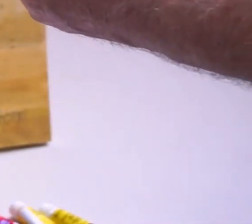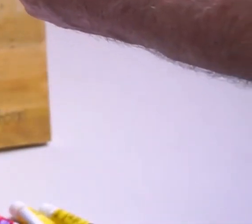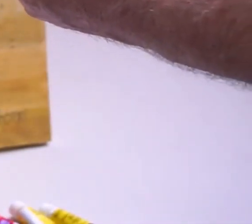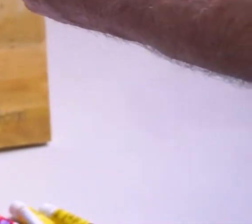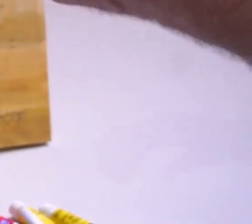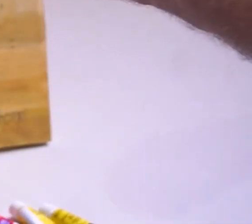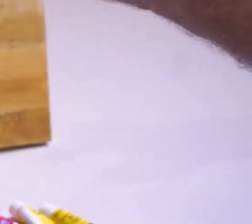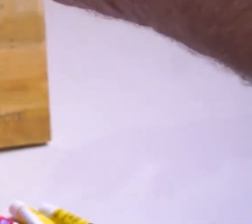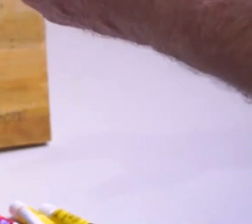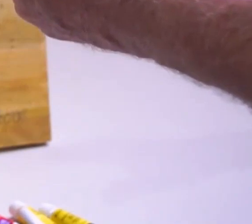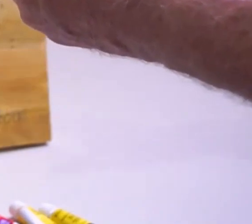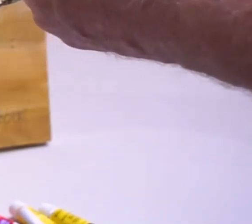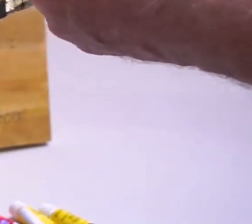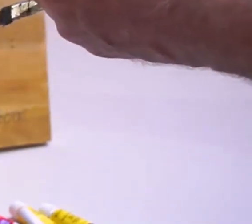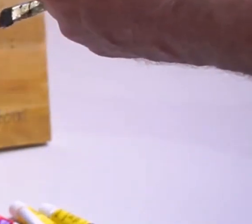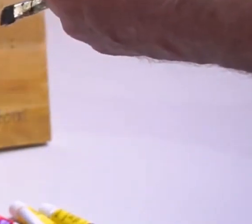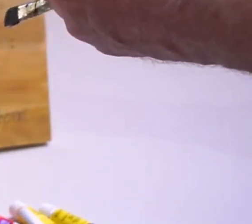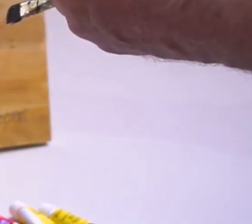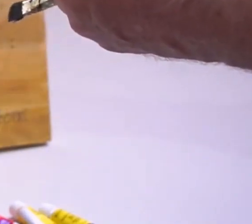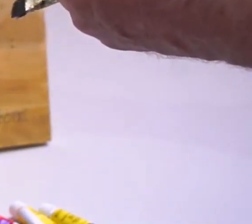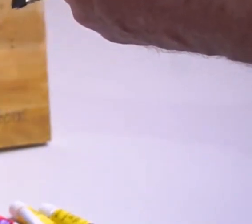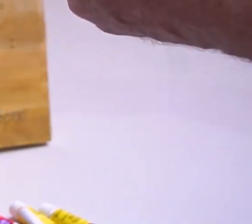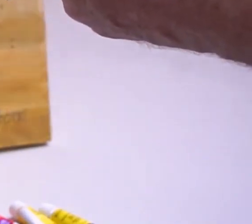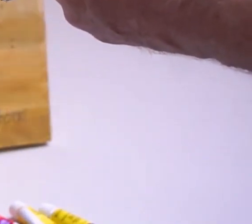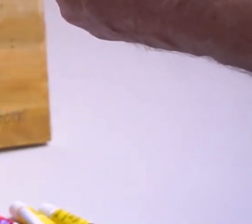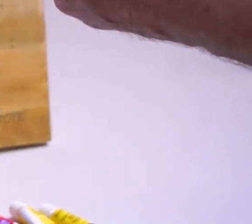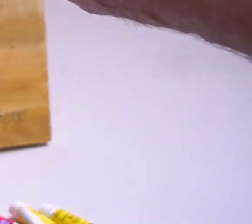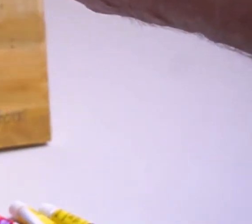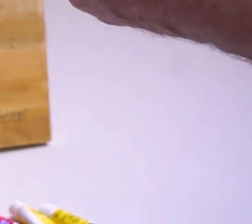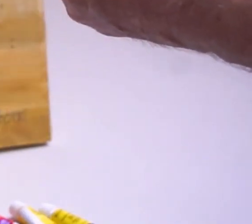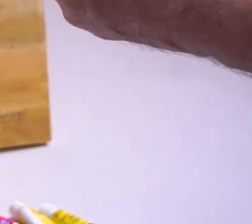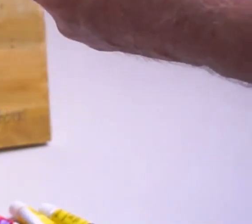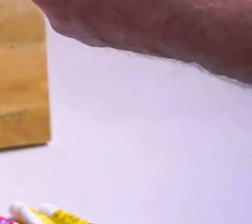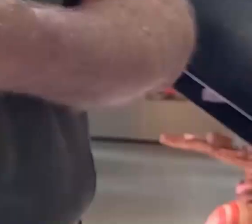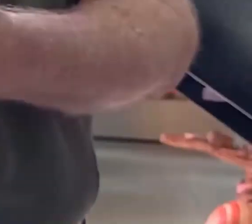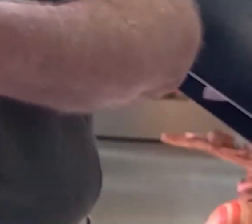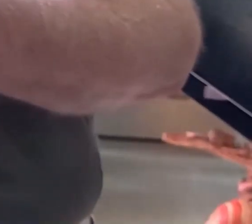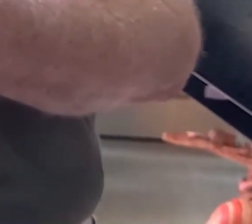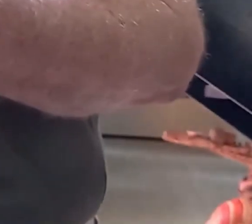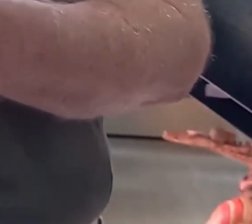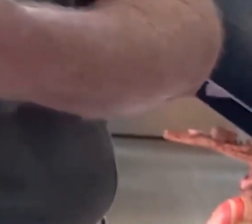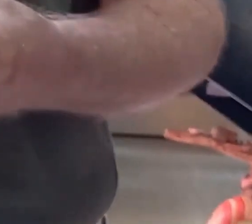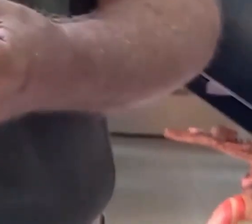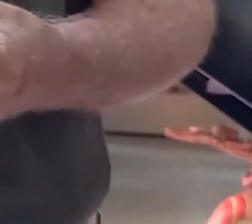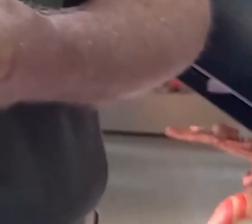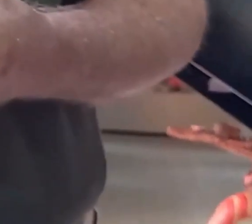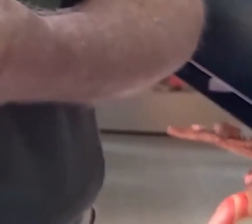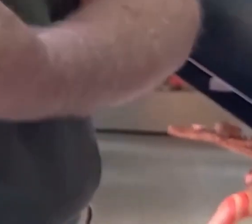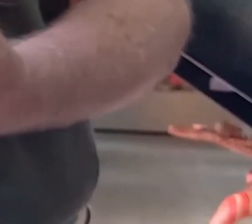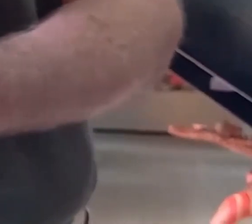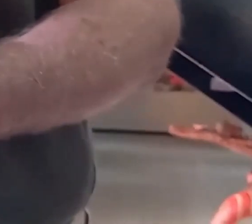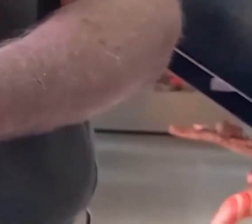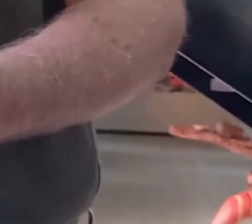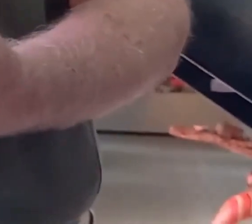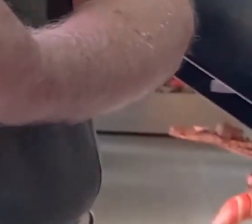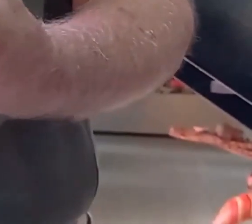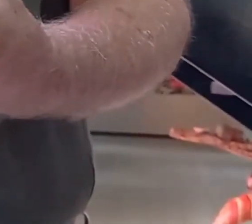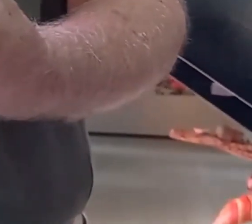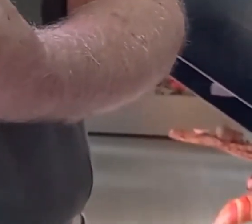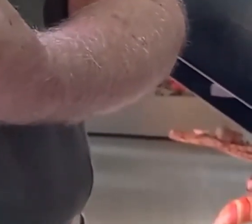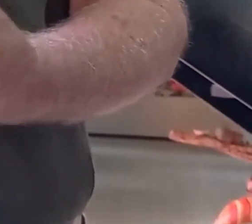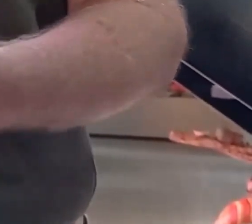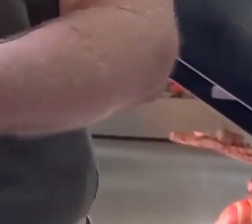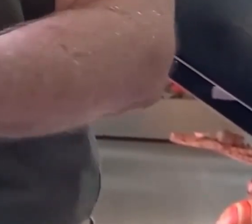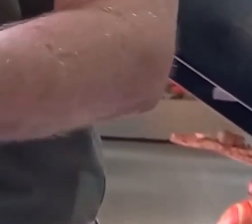os grandes artistas que foram inventando de acordo com a necessidade. Aí as fábricas, né, de olho nisso, começaram a produzir também. Então você tem uma